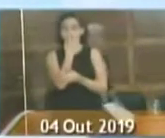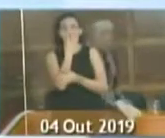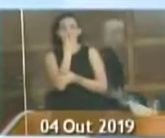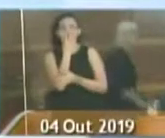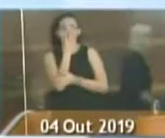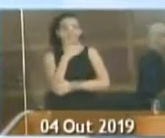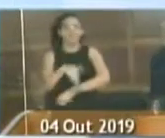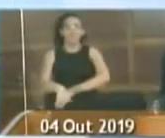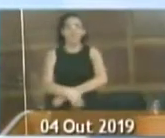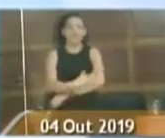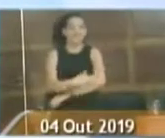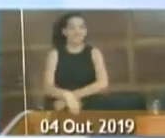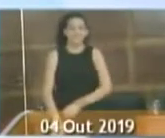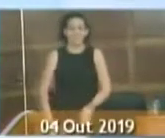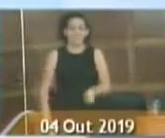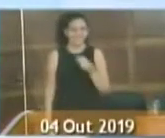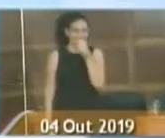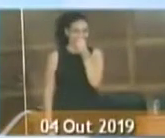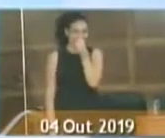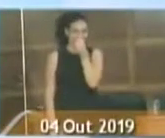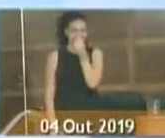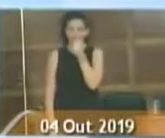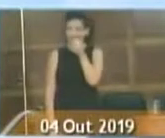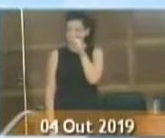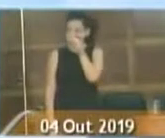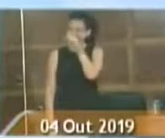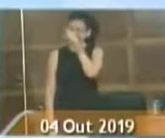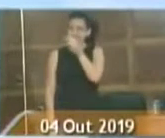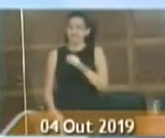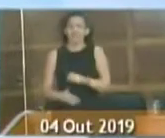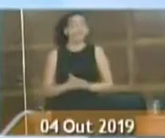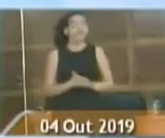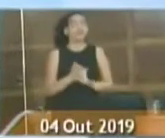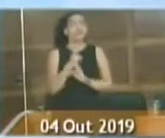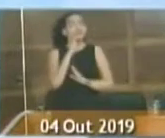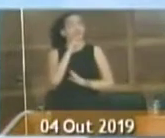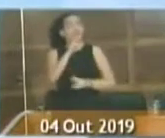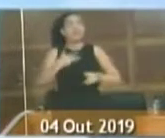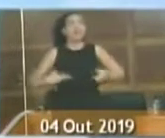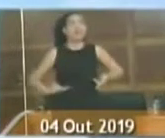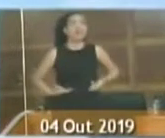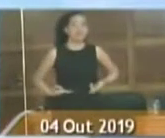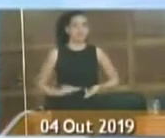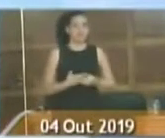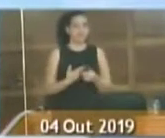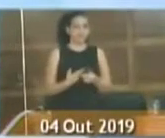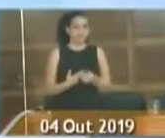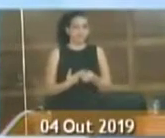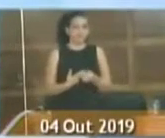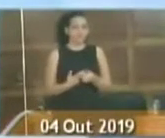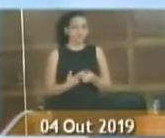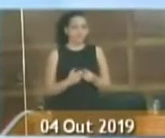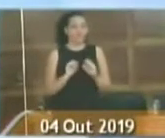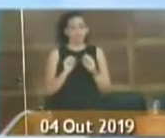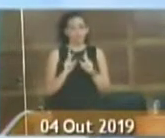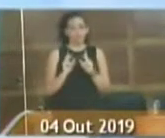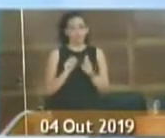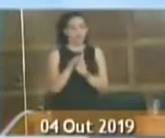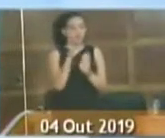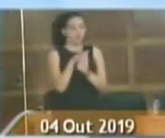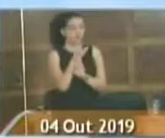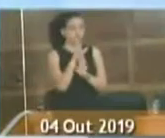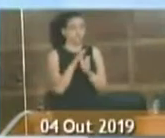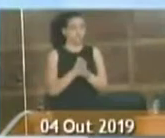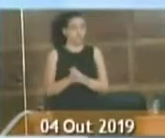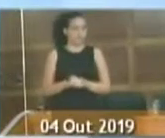você coloque comida para ele, água, leve o animal para castrar, tá bom? É essa a mensagem que eu quero deixar